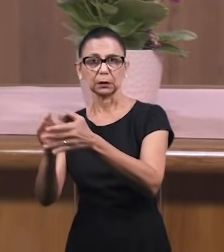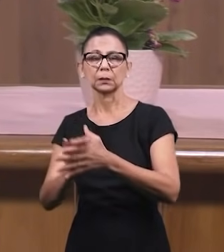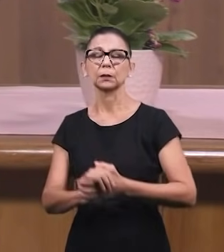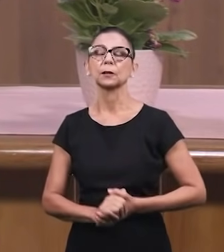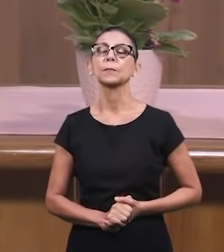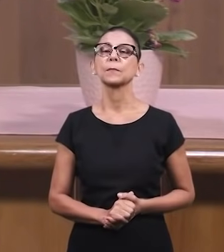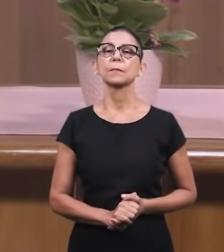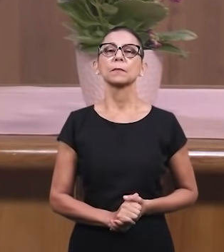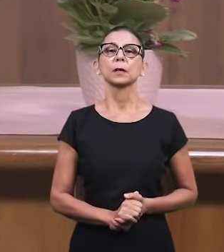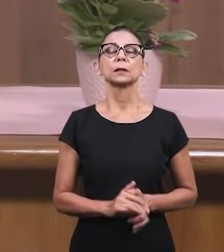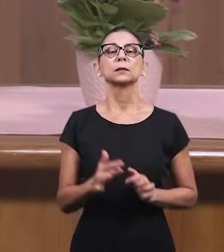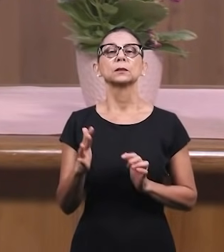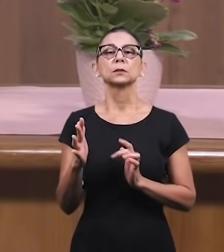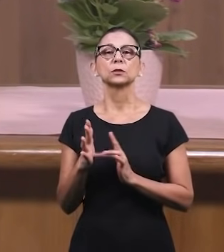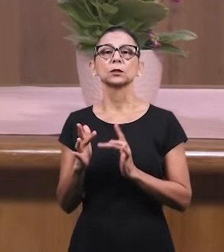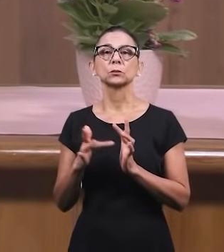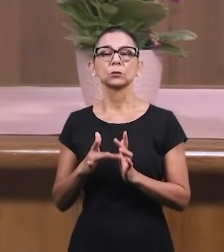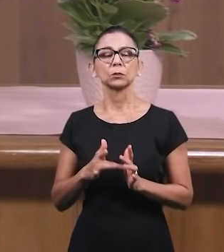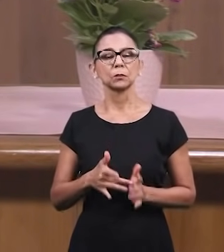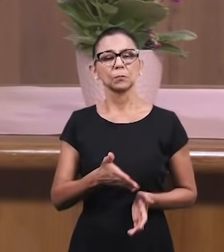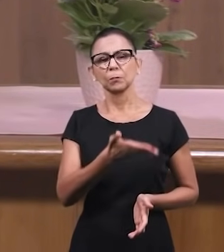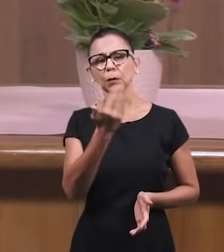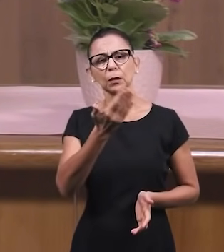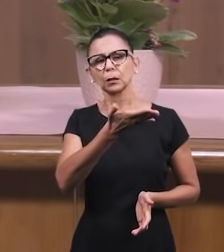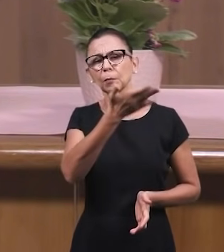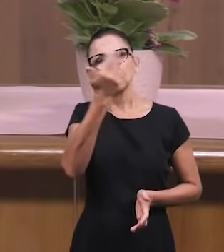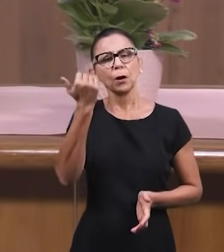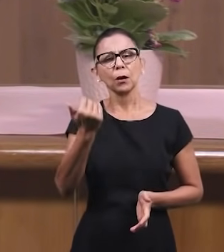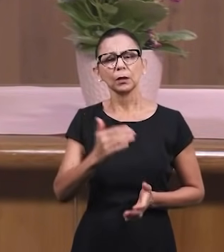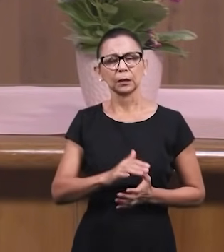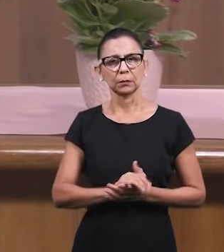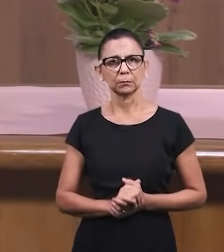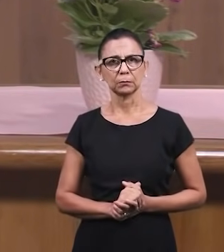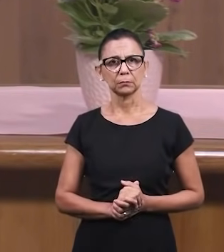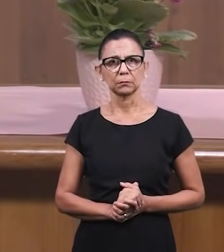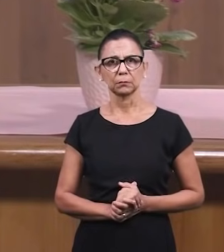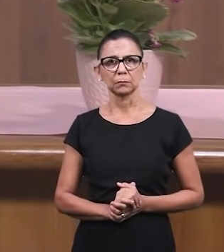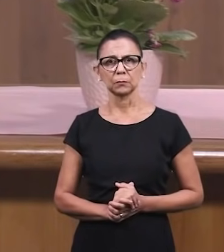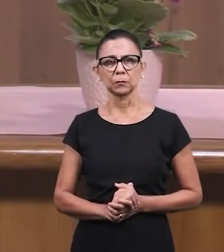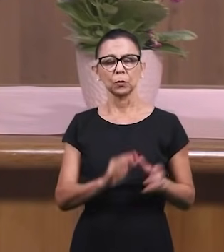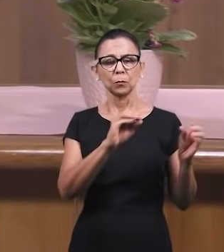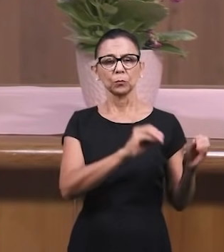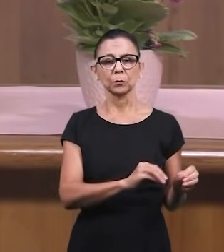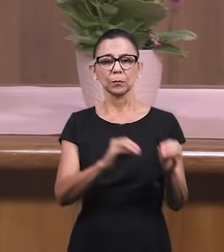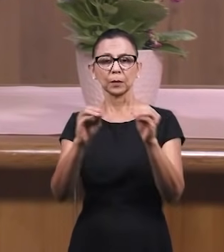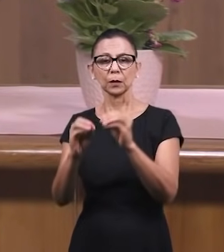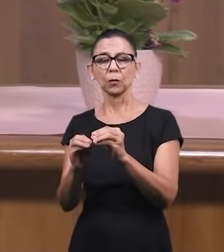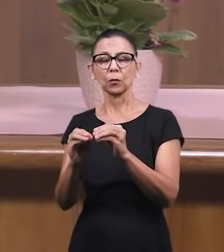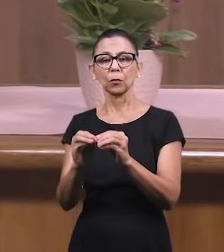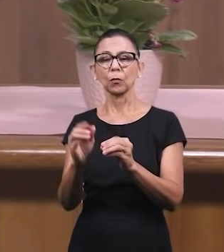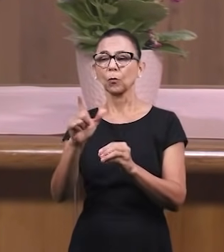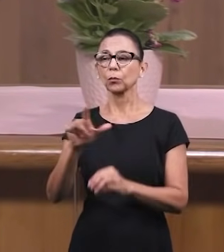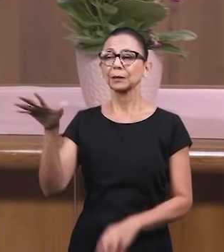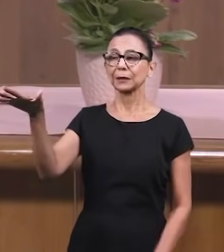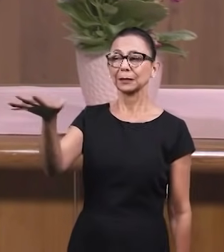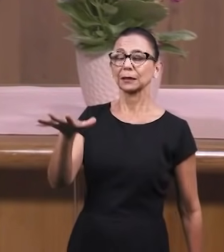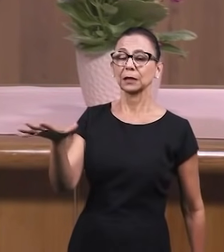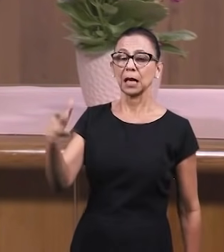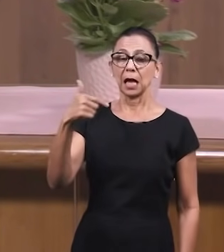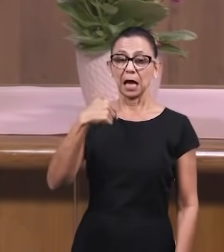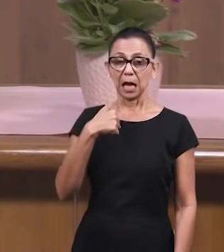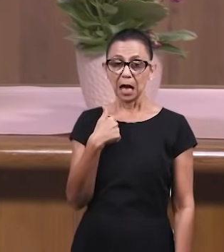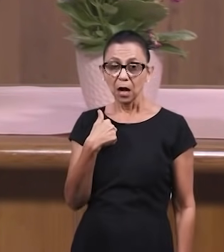qualquer, mas Jesus os chama e diz: entrem no barco e passem para o outro lado, pois eu não vou